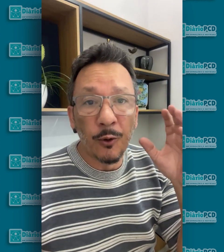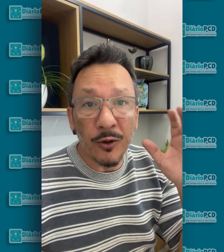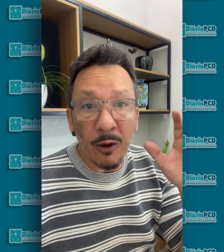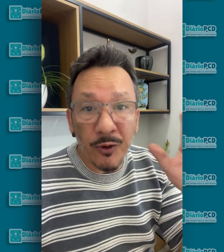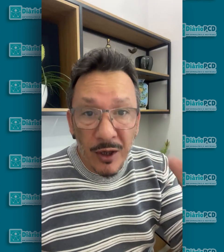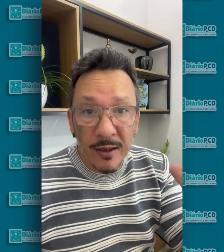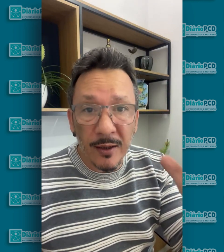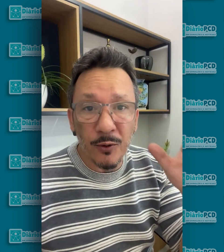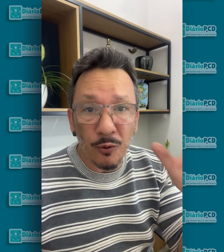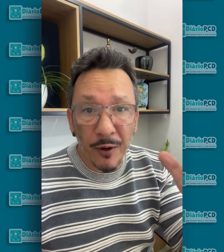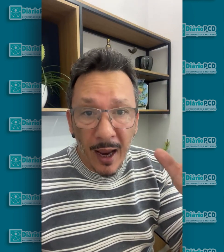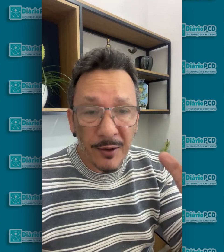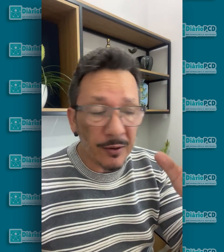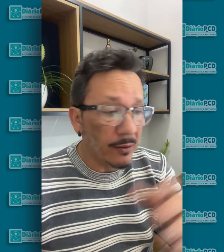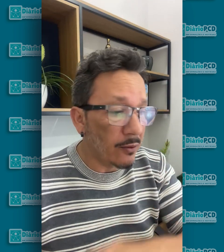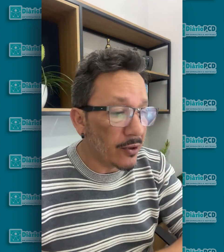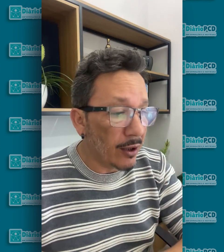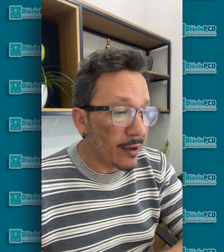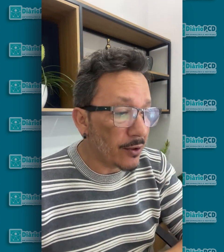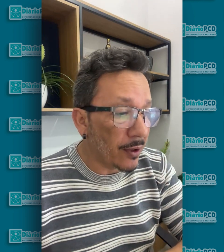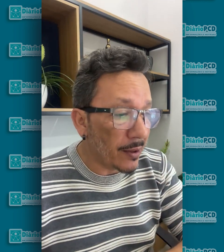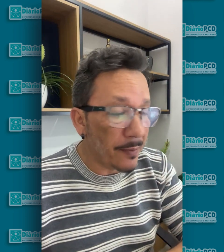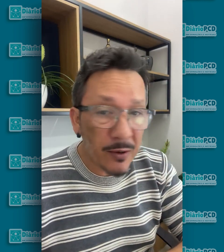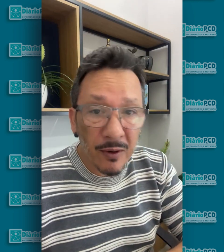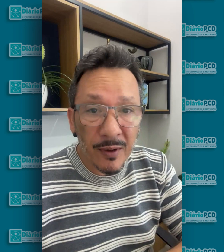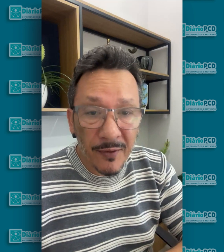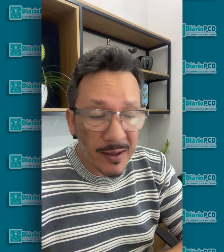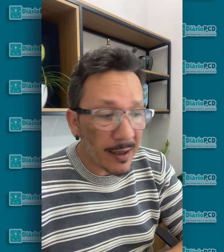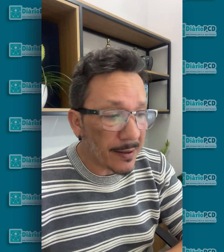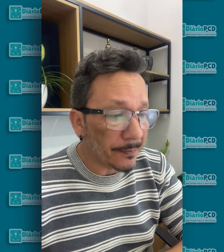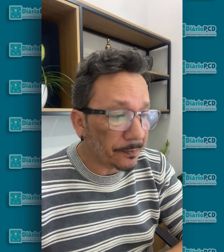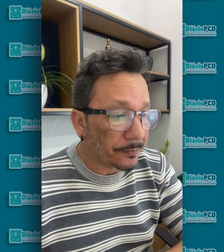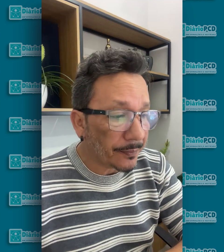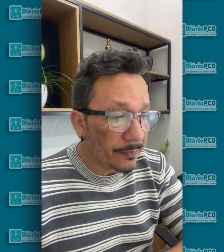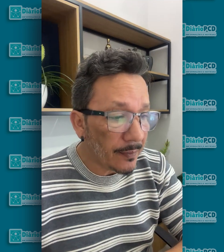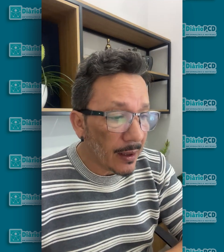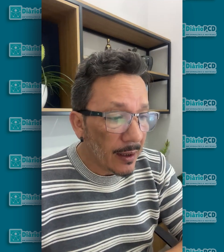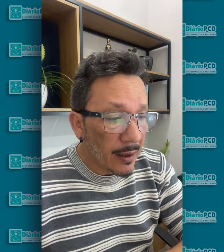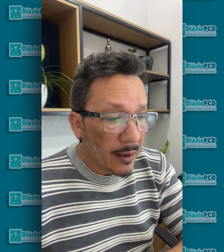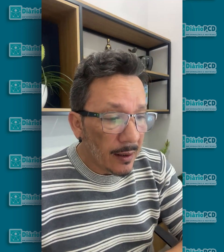representação dos autistas no CONAD, Conselho Nacional da Pessoa com Deficiência.